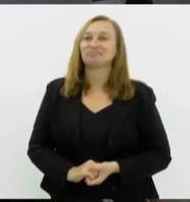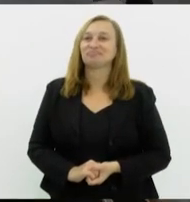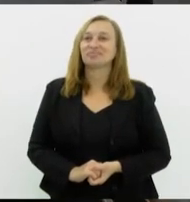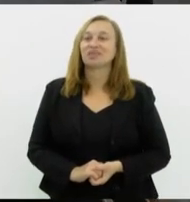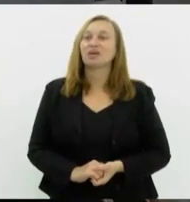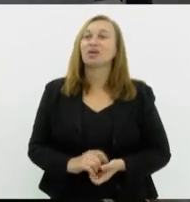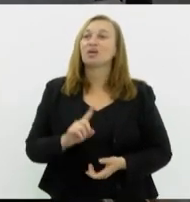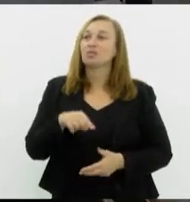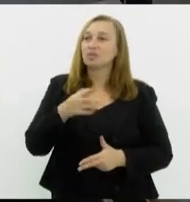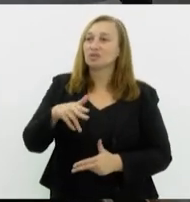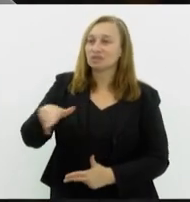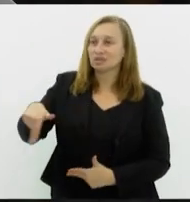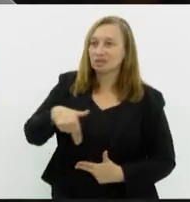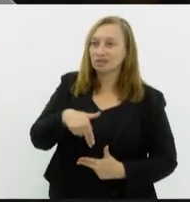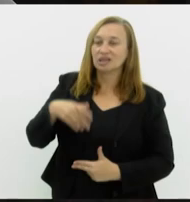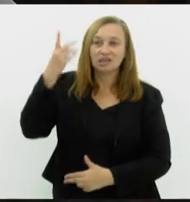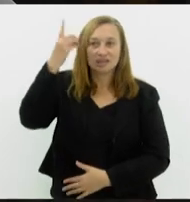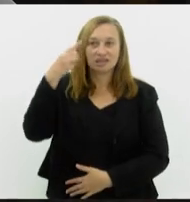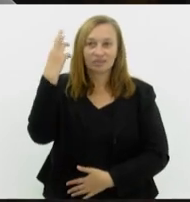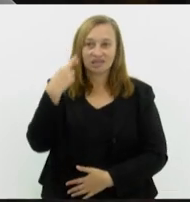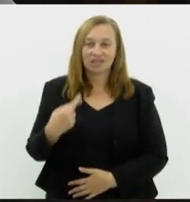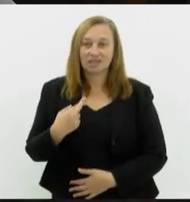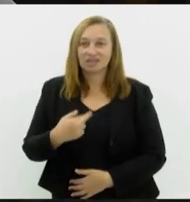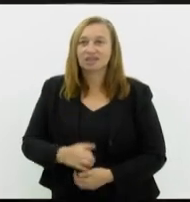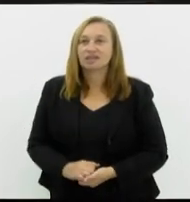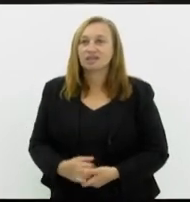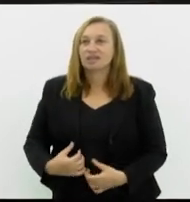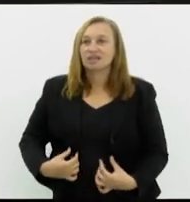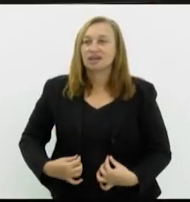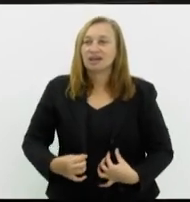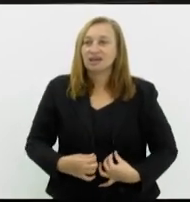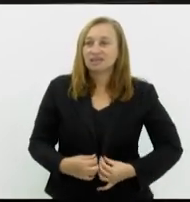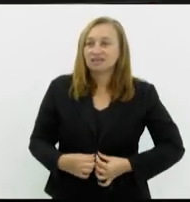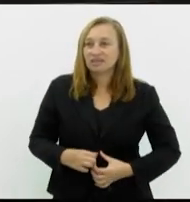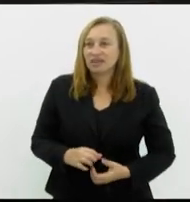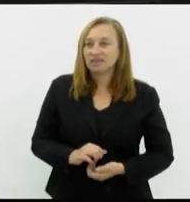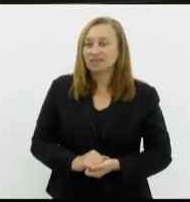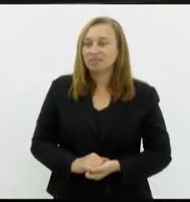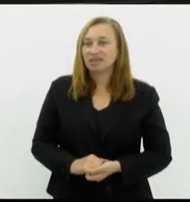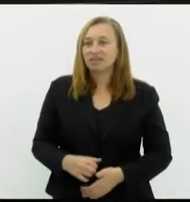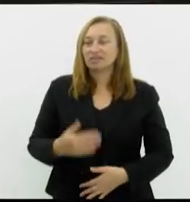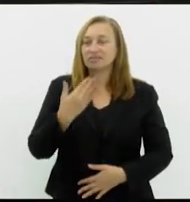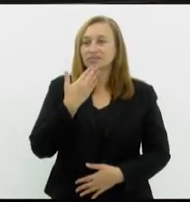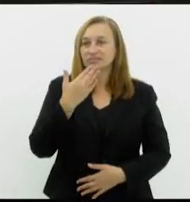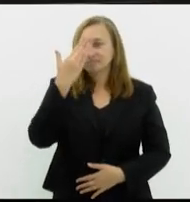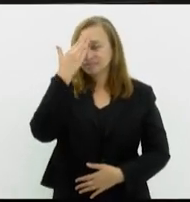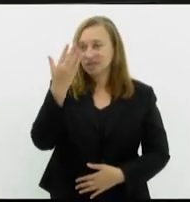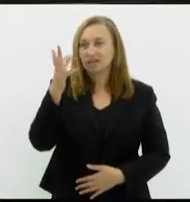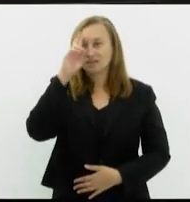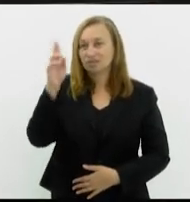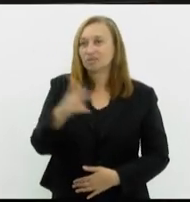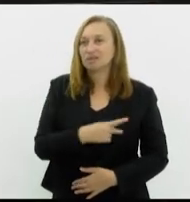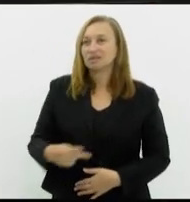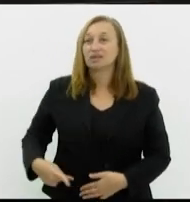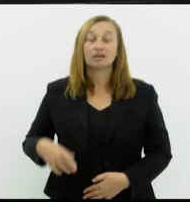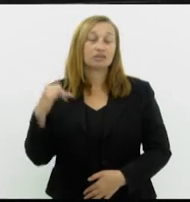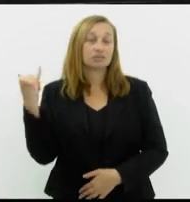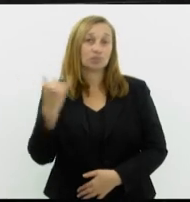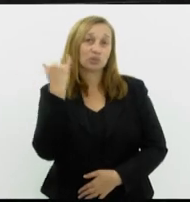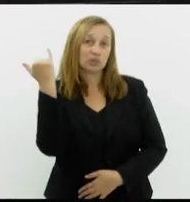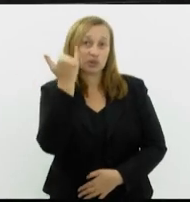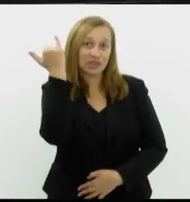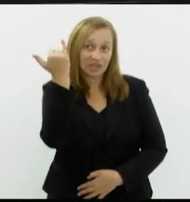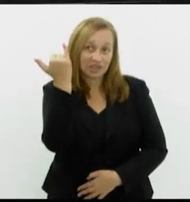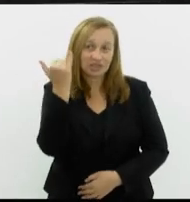Próxima oradora, deputada Renata Souza. Muito obrigada, senhor presidente. Muito importante a gente